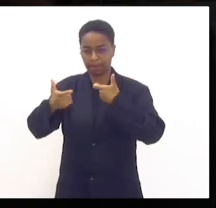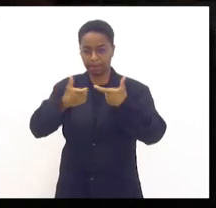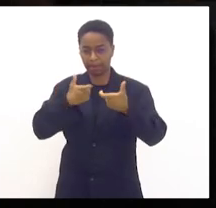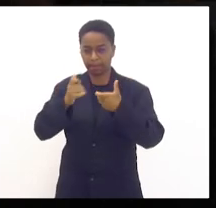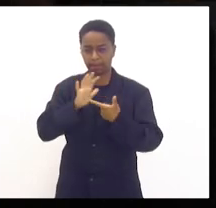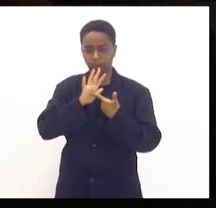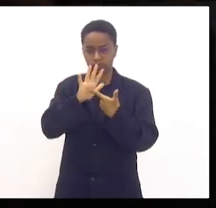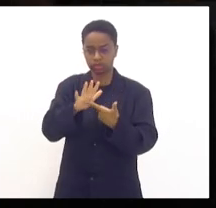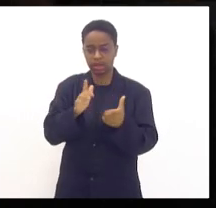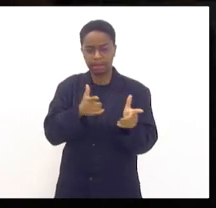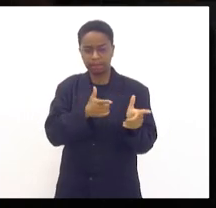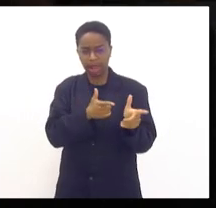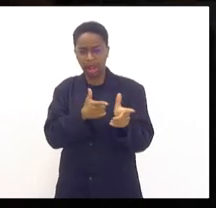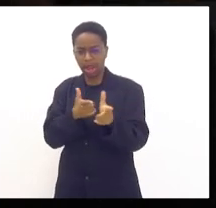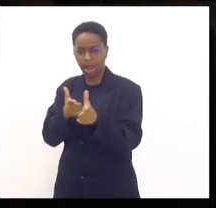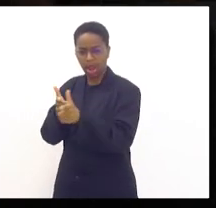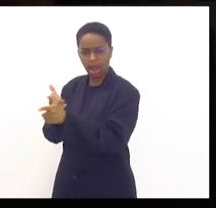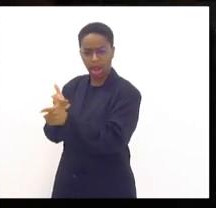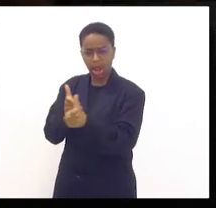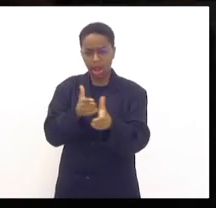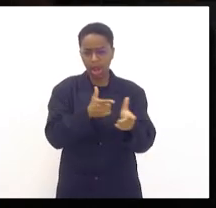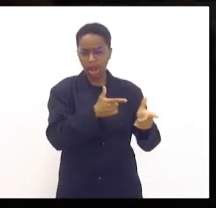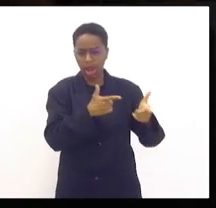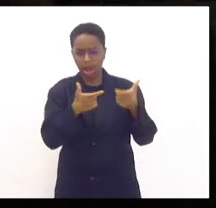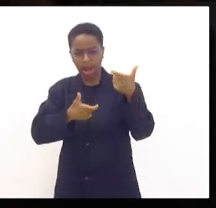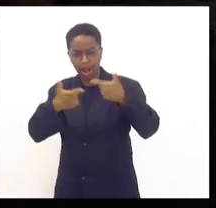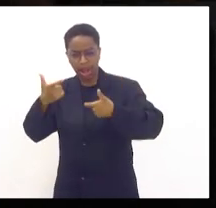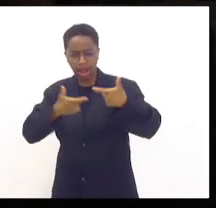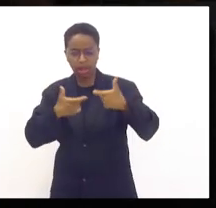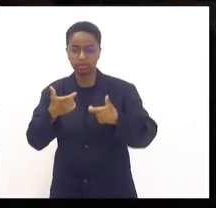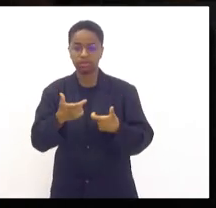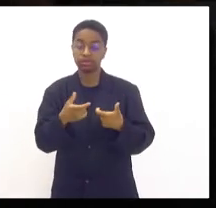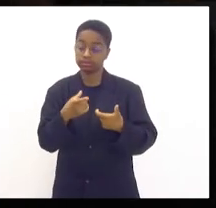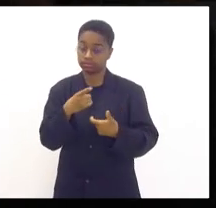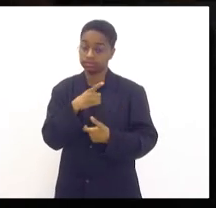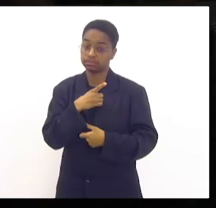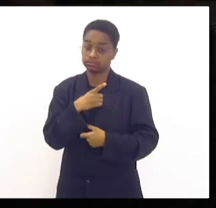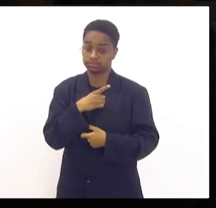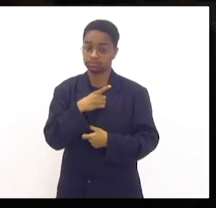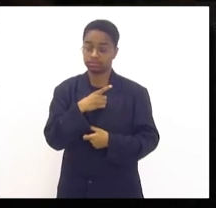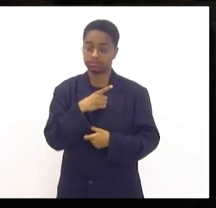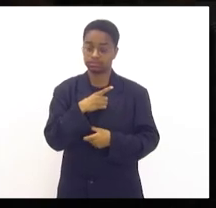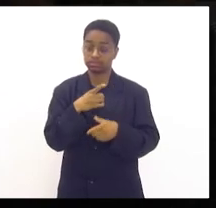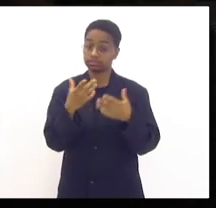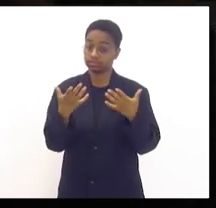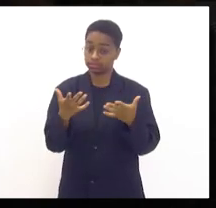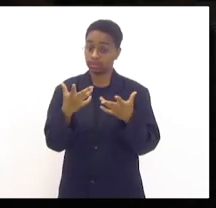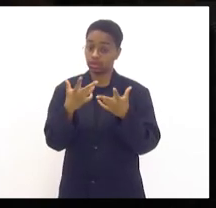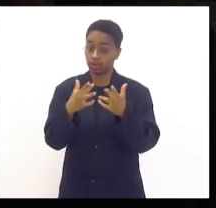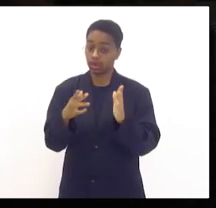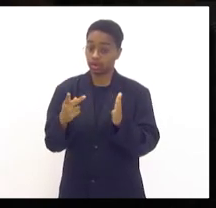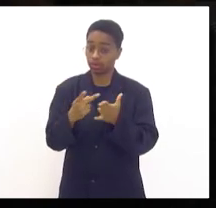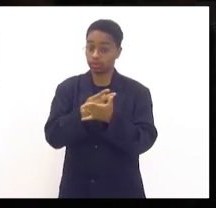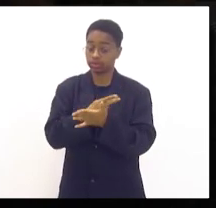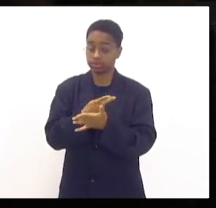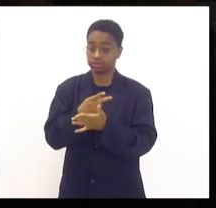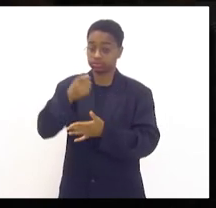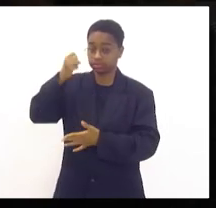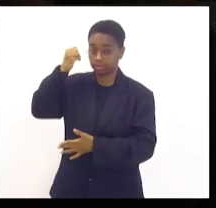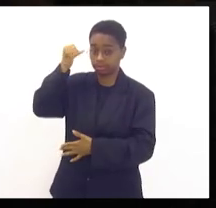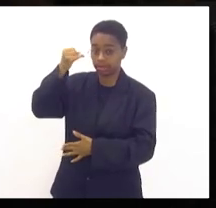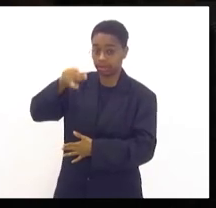e rajadas de metralhadoras, tiros de fuzil, etc. Porque o que houve na